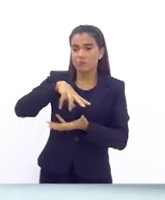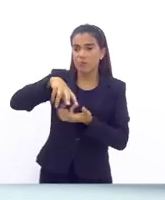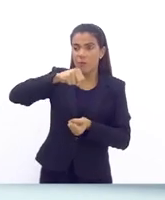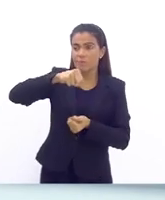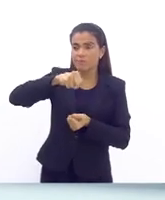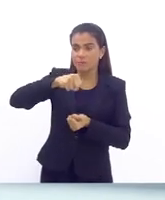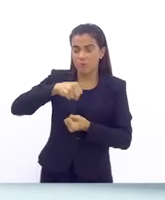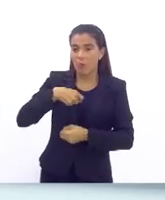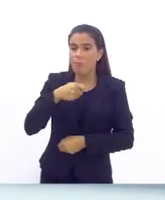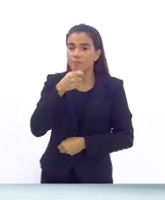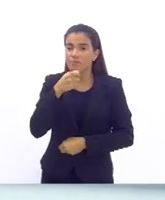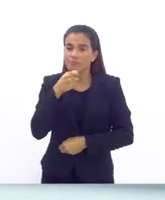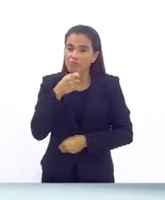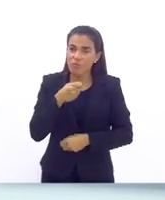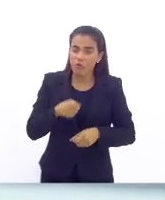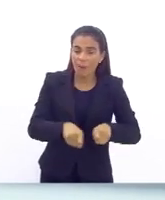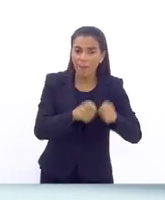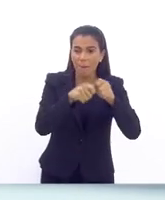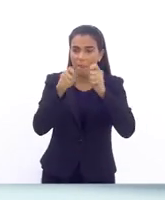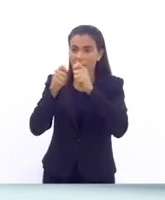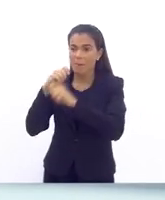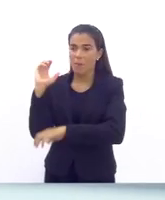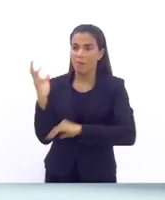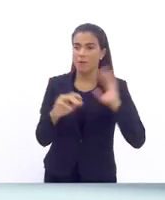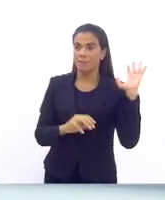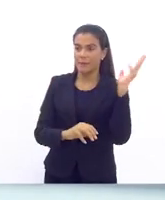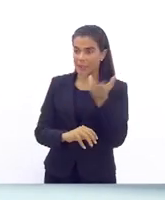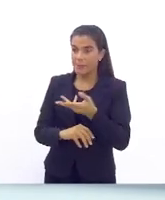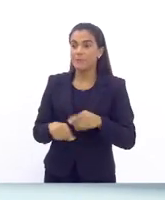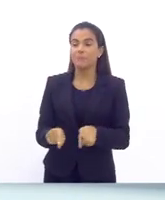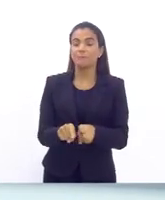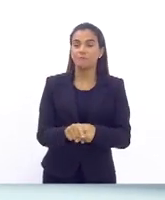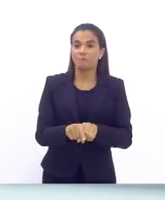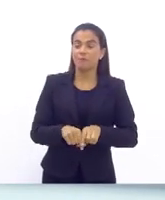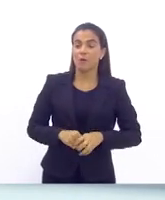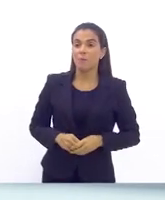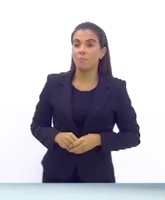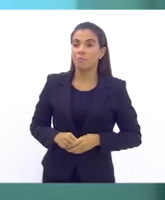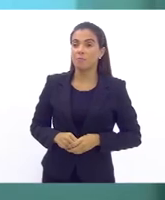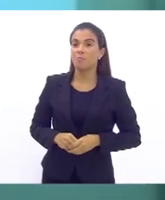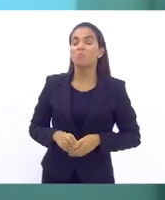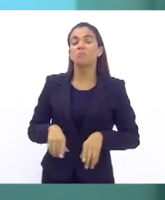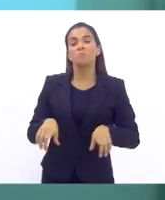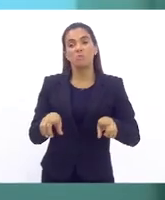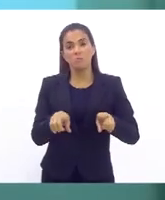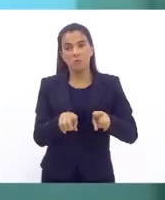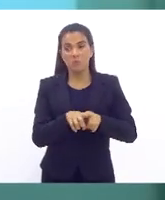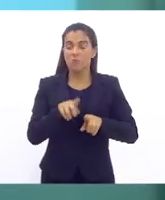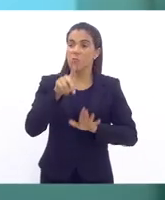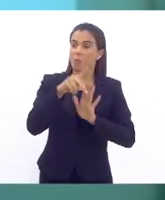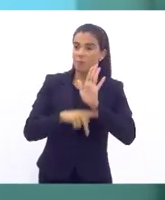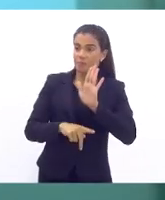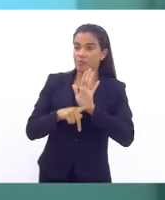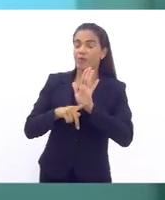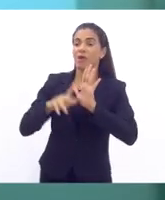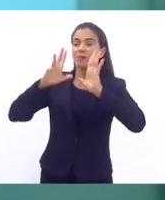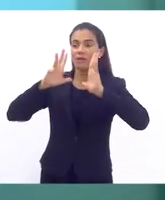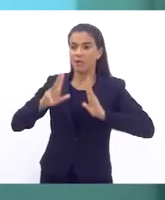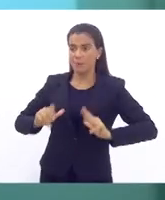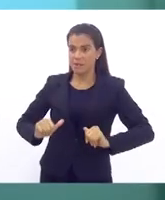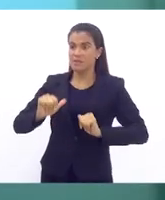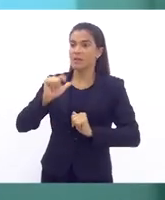agredir o meio ambiente temos um projeto já nessa direção e projetos de saneamento